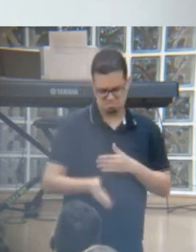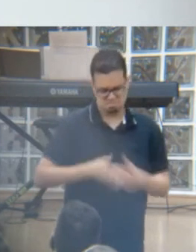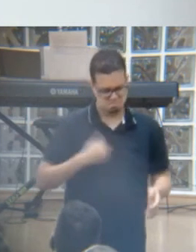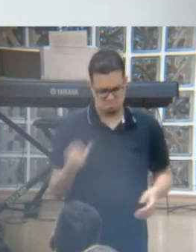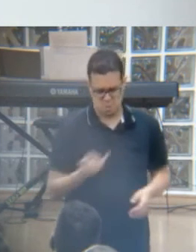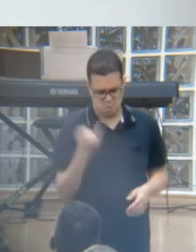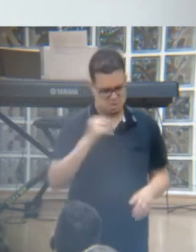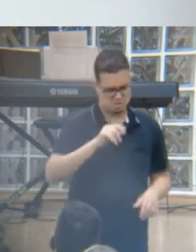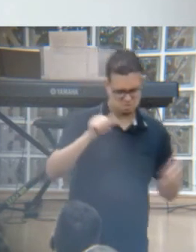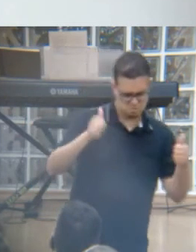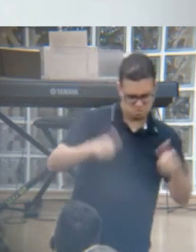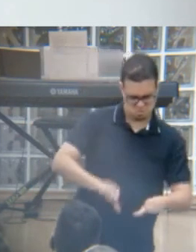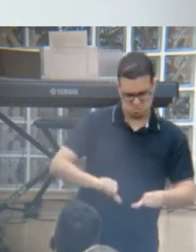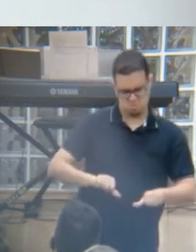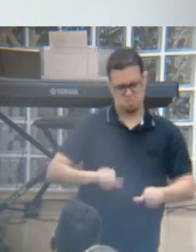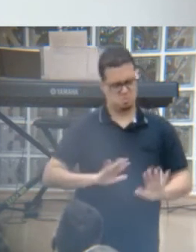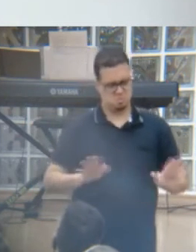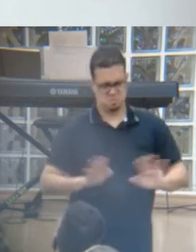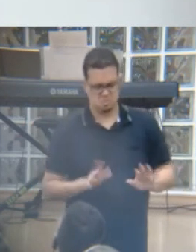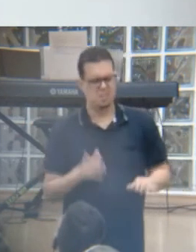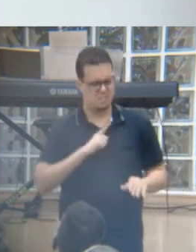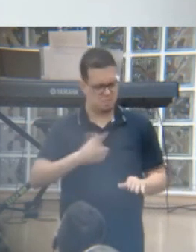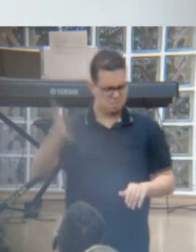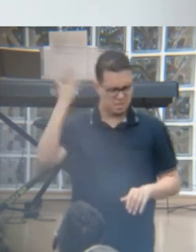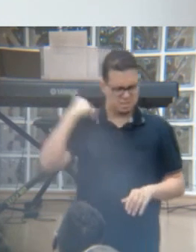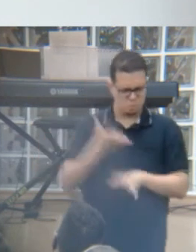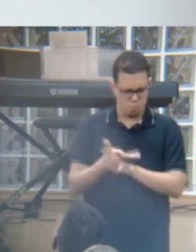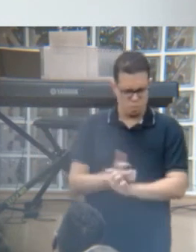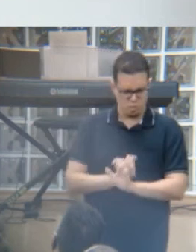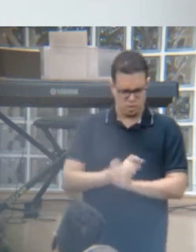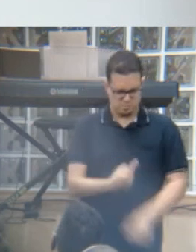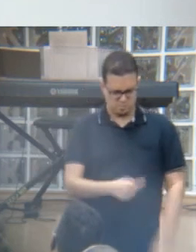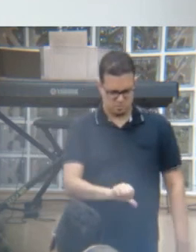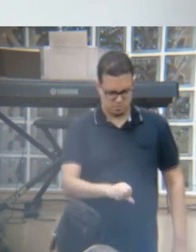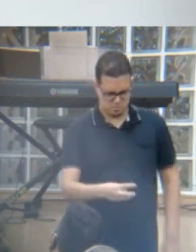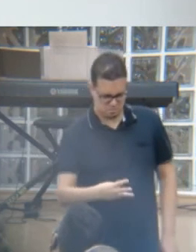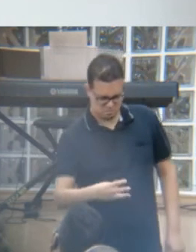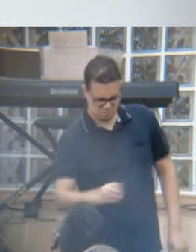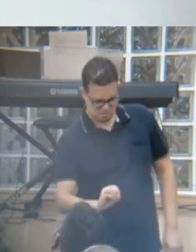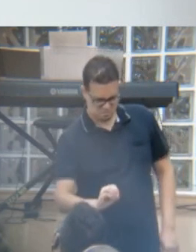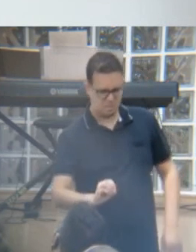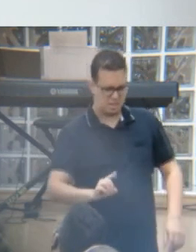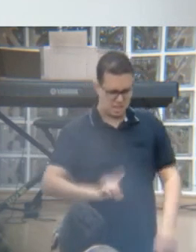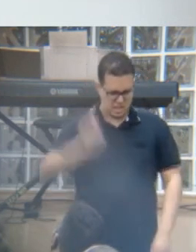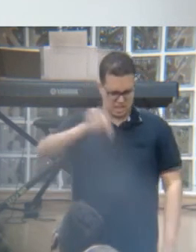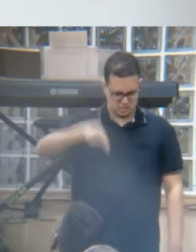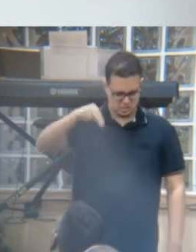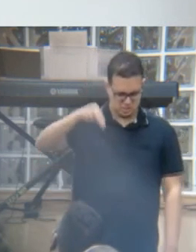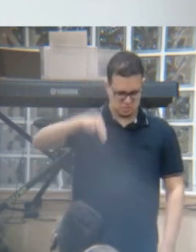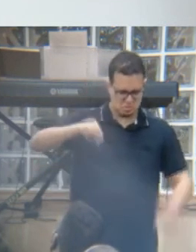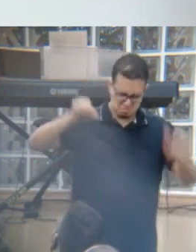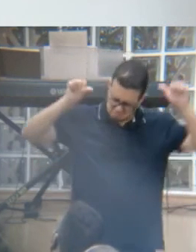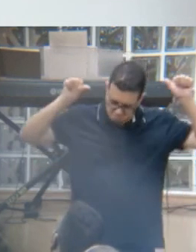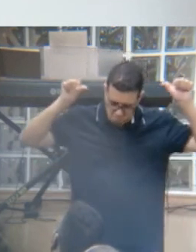já vimos, teve a seca de 30, se lembra disso? Está do lado do povo, lá do norte. A seca de 30 foi terrível, eu não